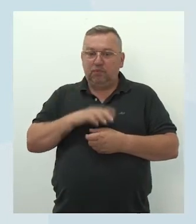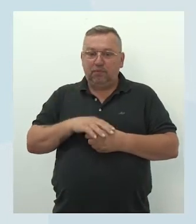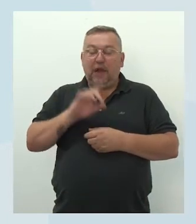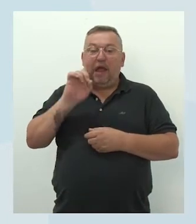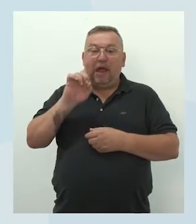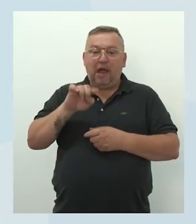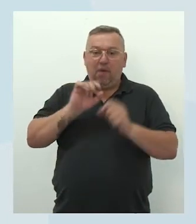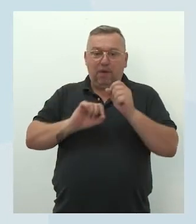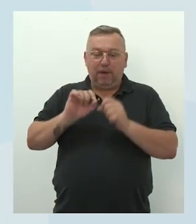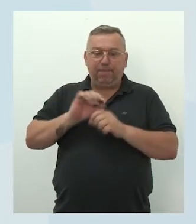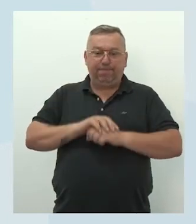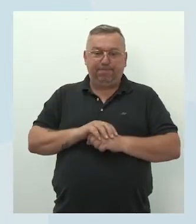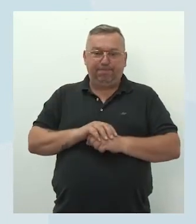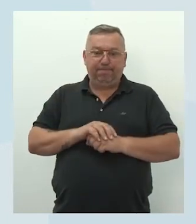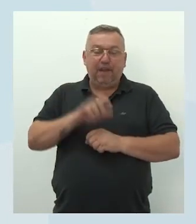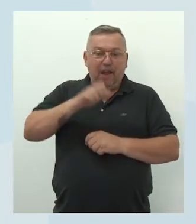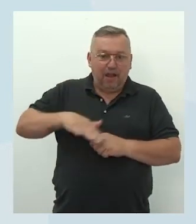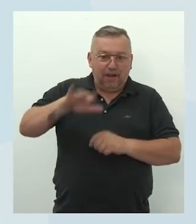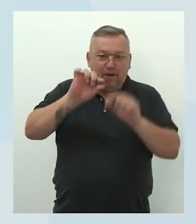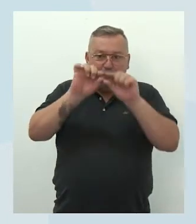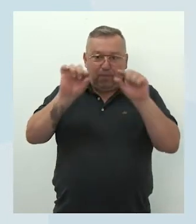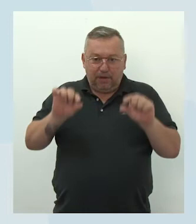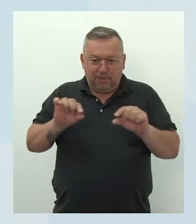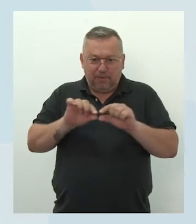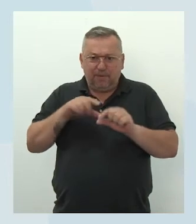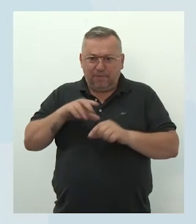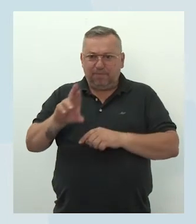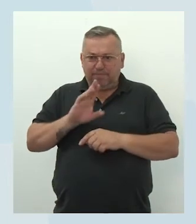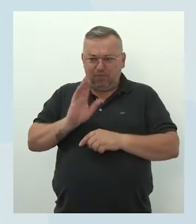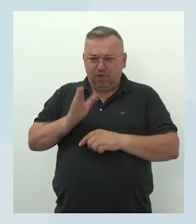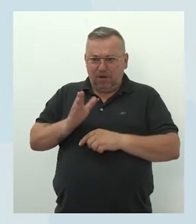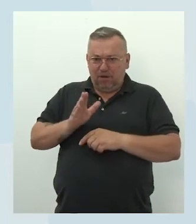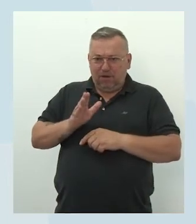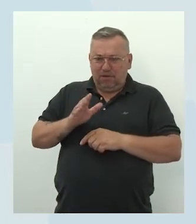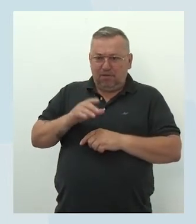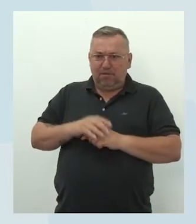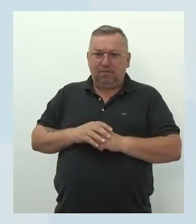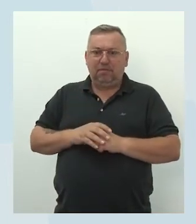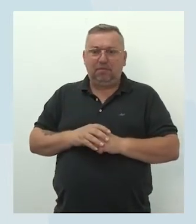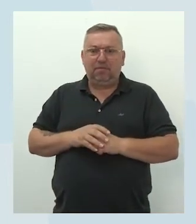área ou é perímetro? Temos alguma resposta aí no chat, Renan?